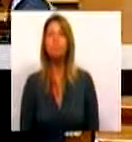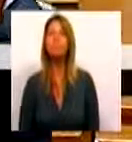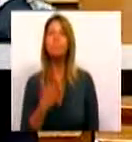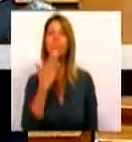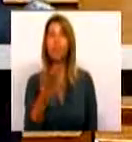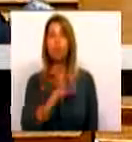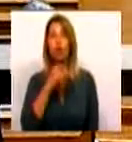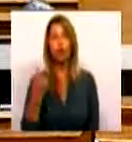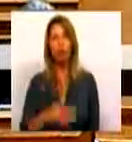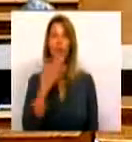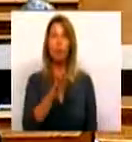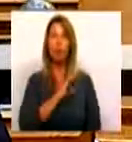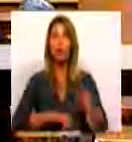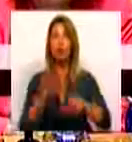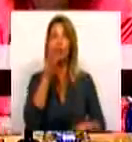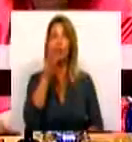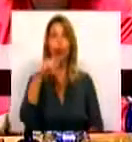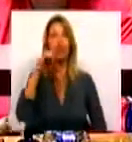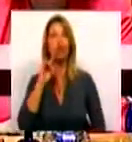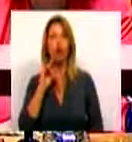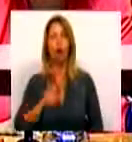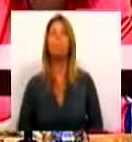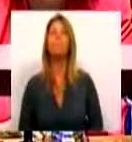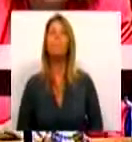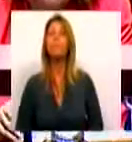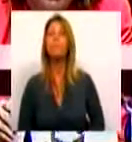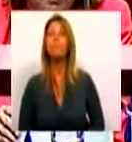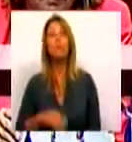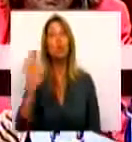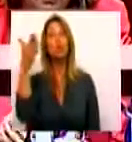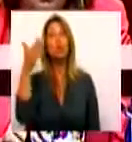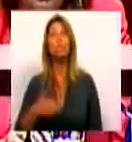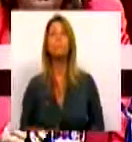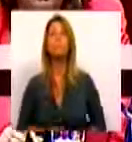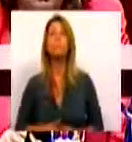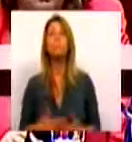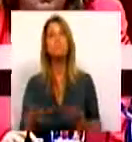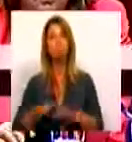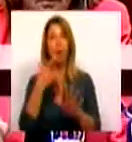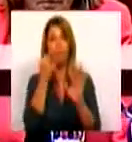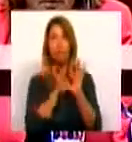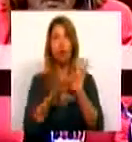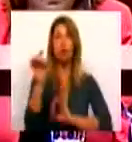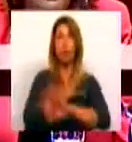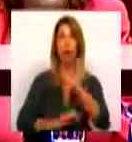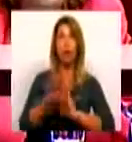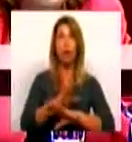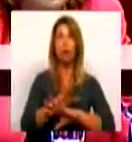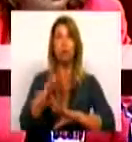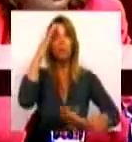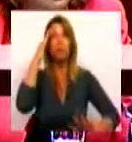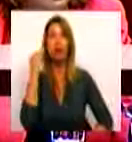Muito obrigado, Sr. Presidente. Muito obrigado, Sr. Deputado Jerónimo de Sousa. Em primeiro lugar, sobre os fundos comunitários, creio que a minha posição foi muito